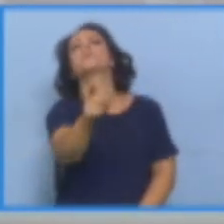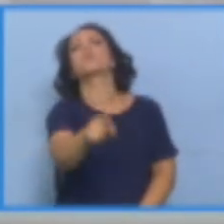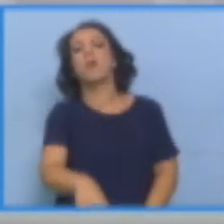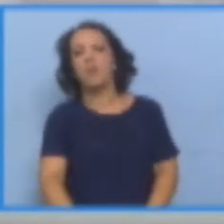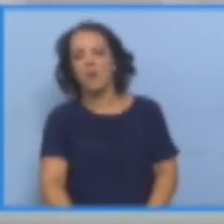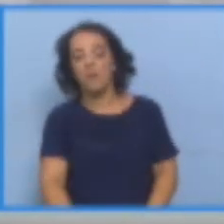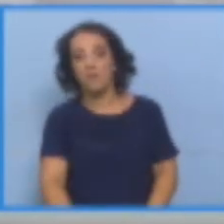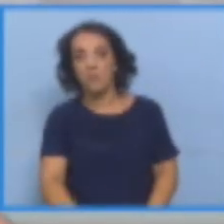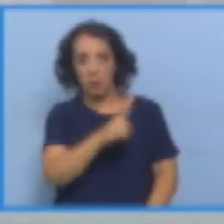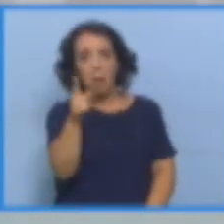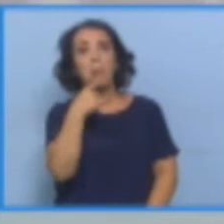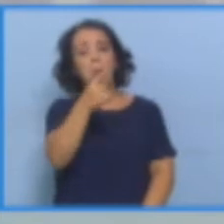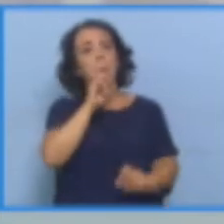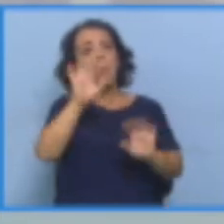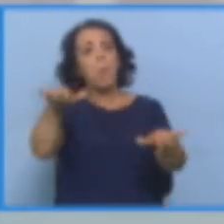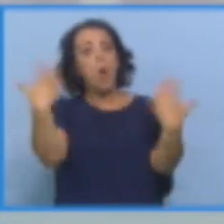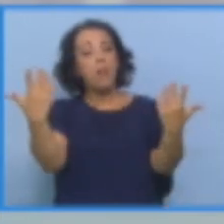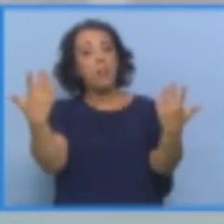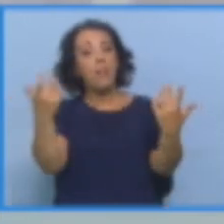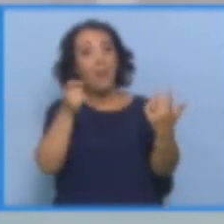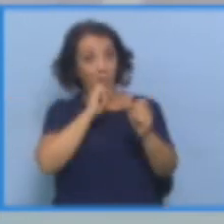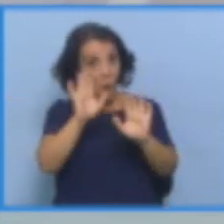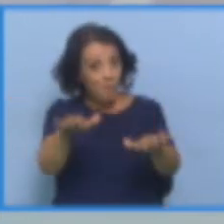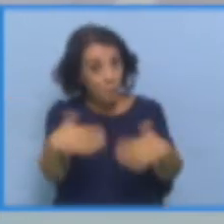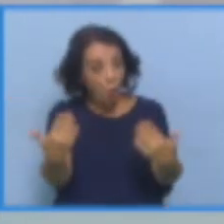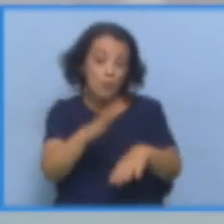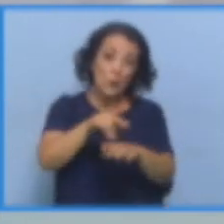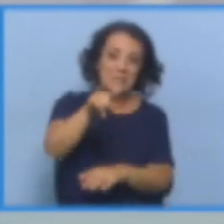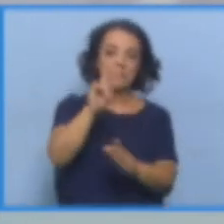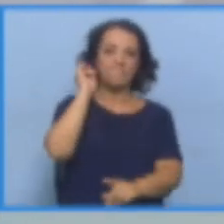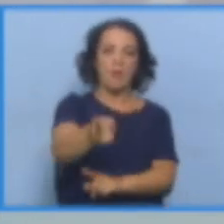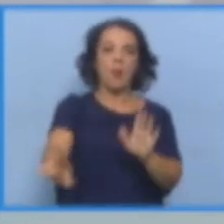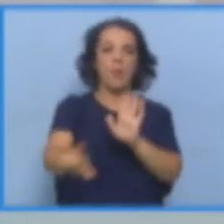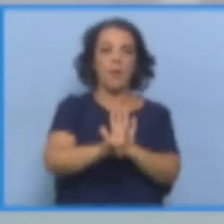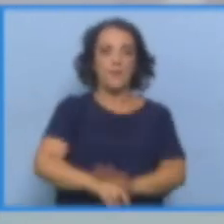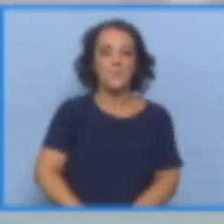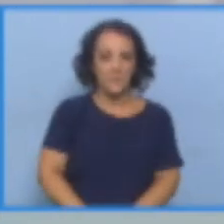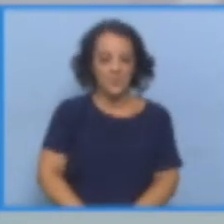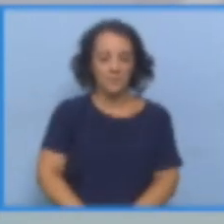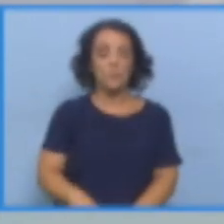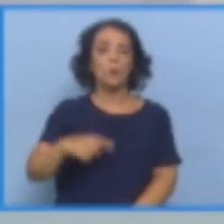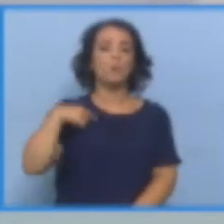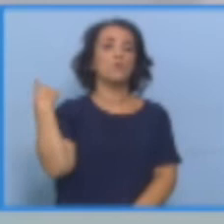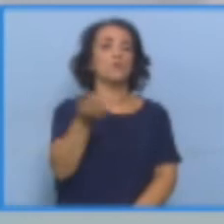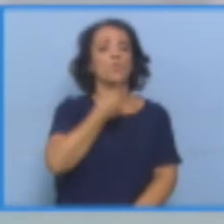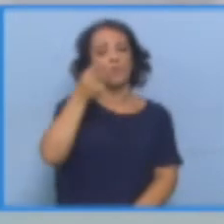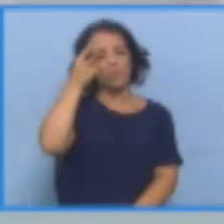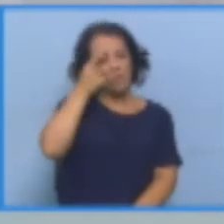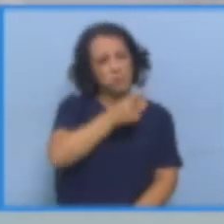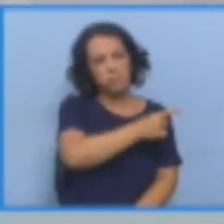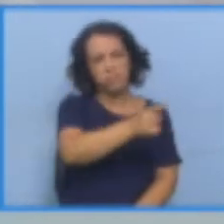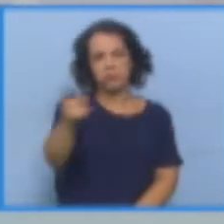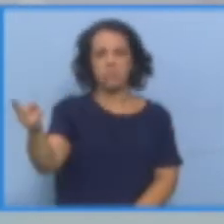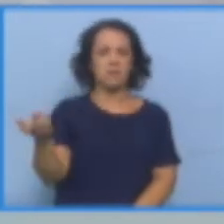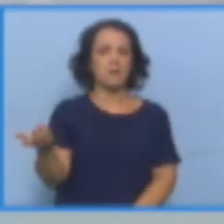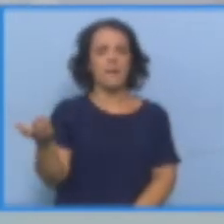da dureza do vosso coração, por causa disso é que há uma lei. Bem, sabemos todos como tem havido clivagens na